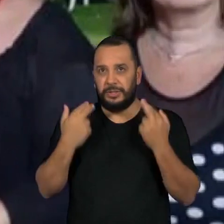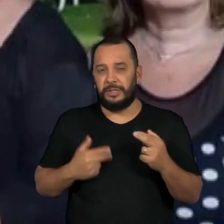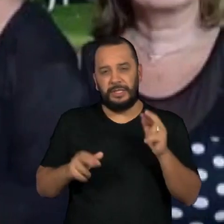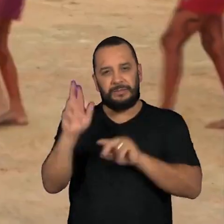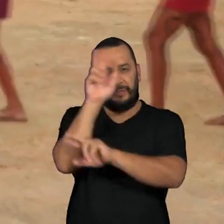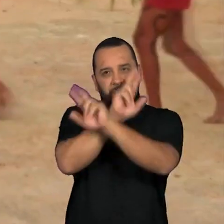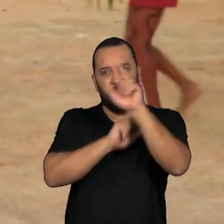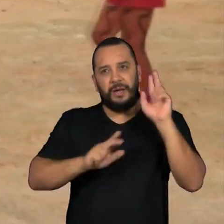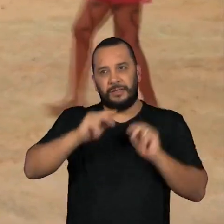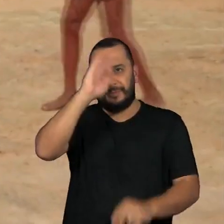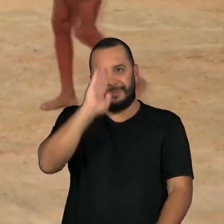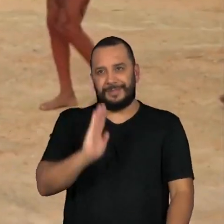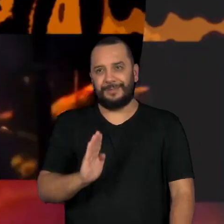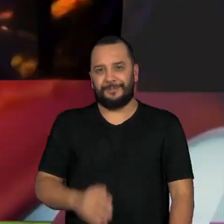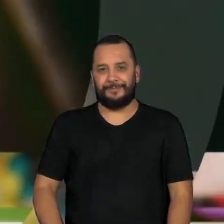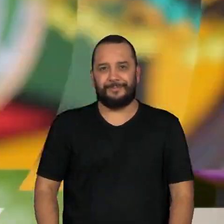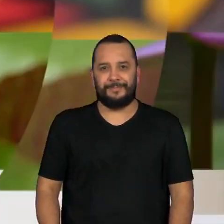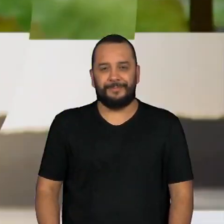país.